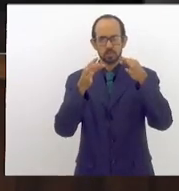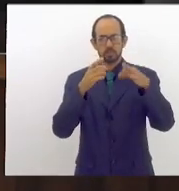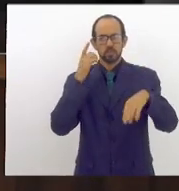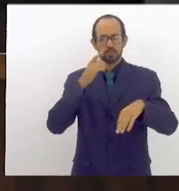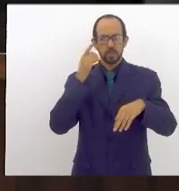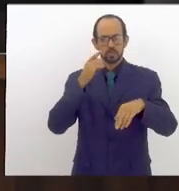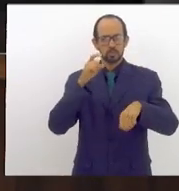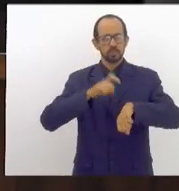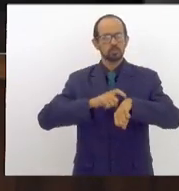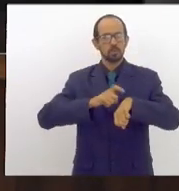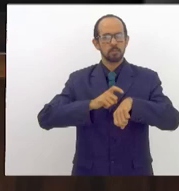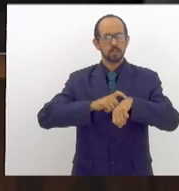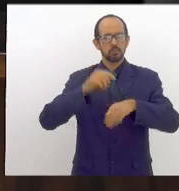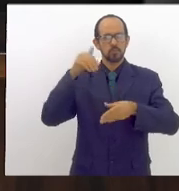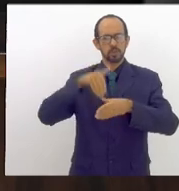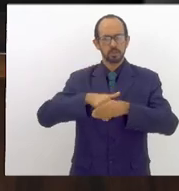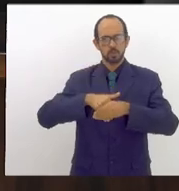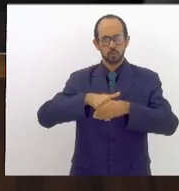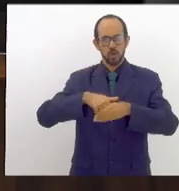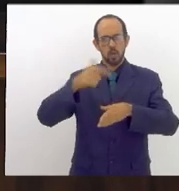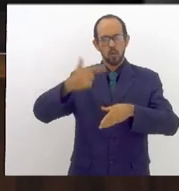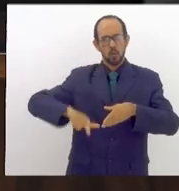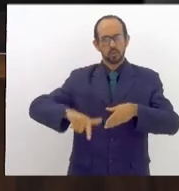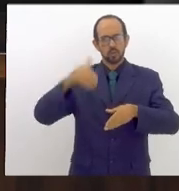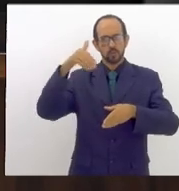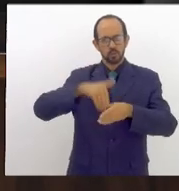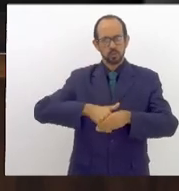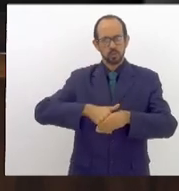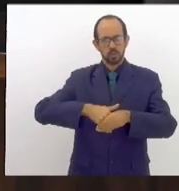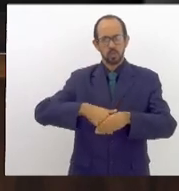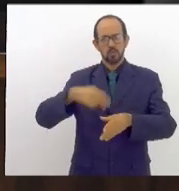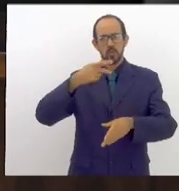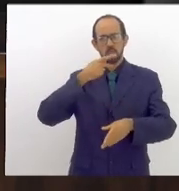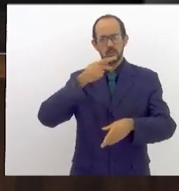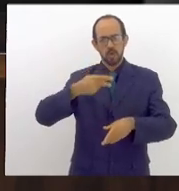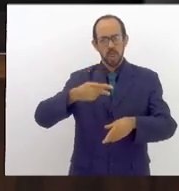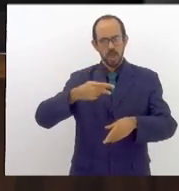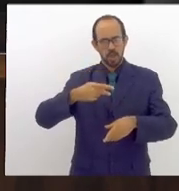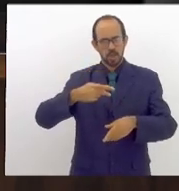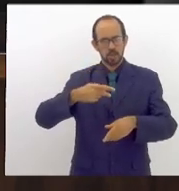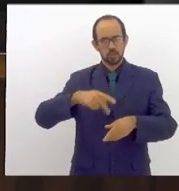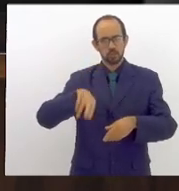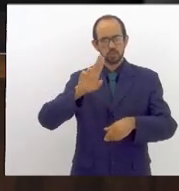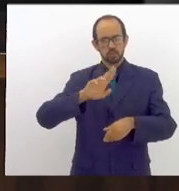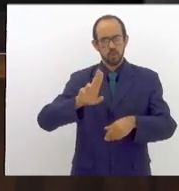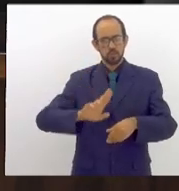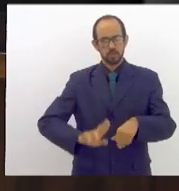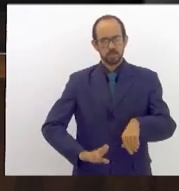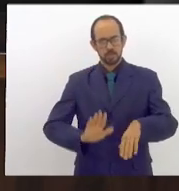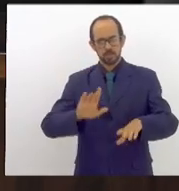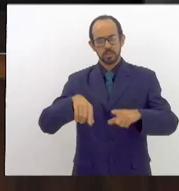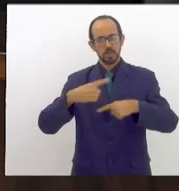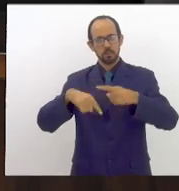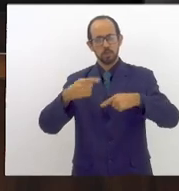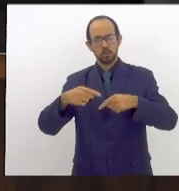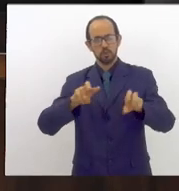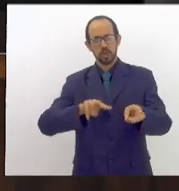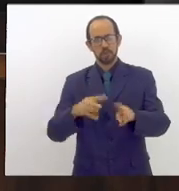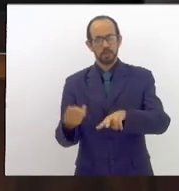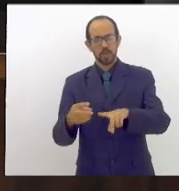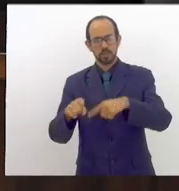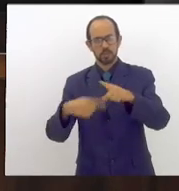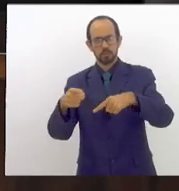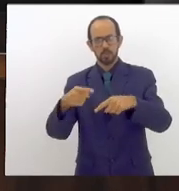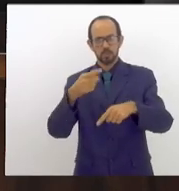de votação a próxima votação eu vou cantar e só vou só vou deixar encaminhar após eu